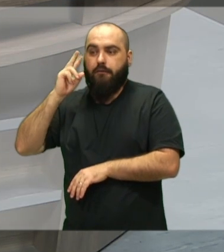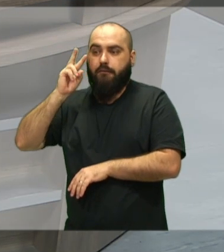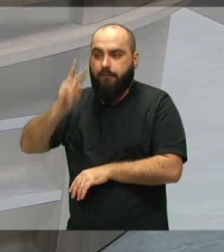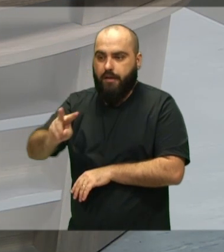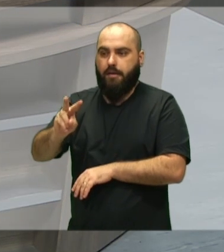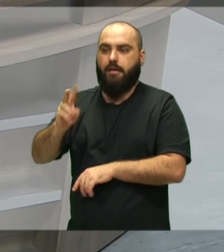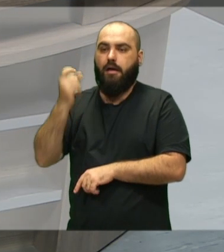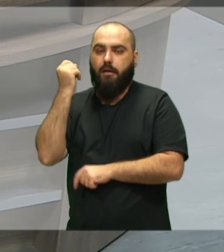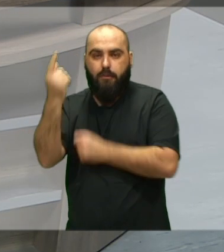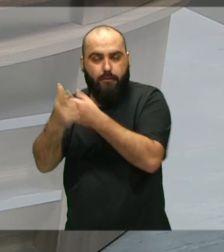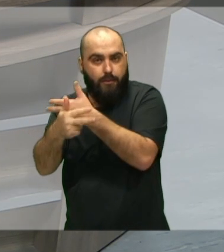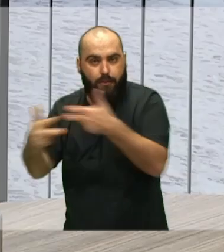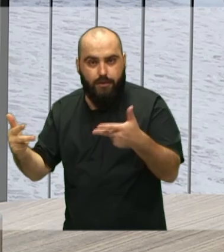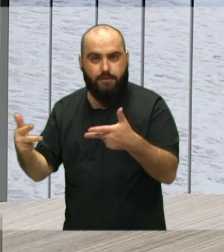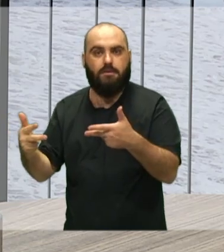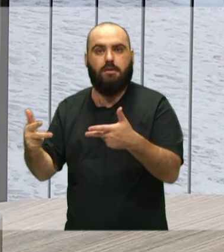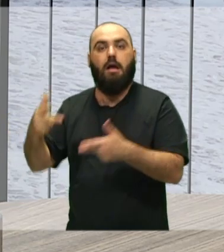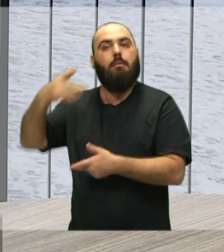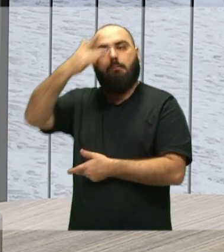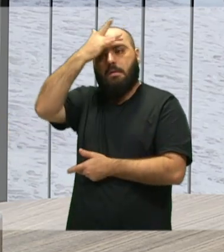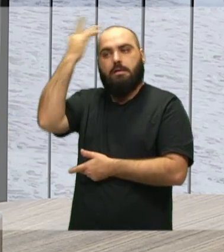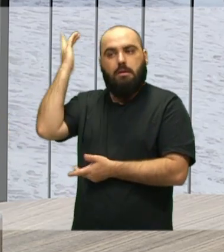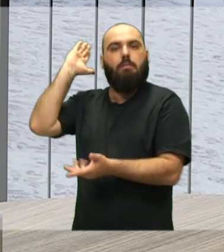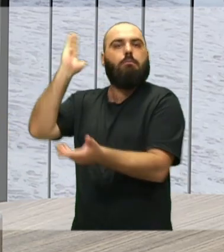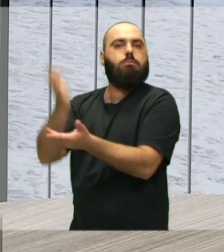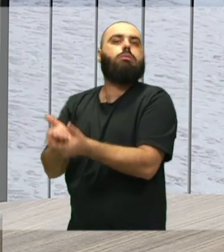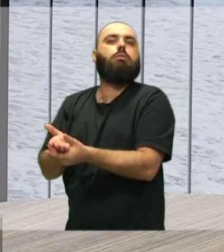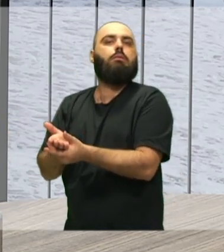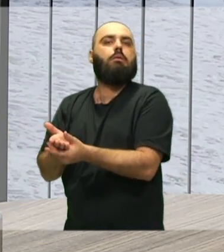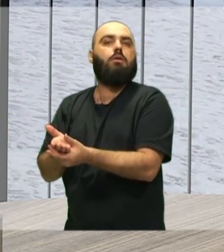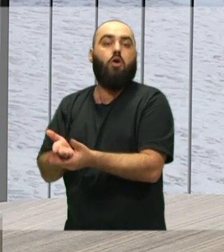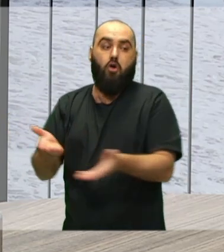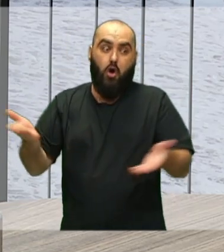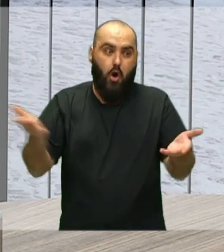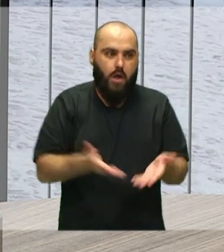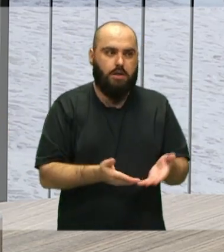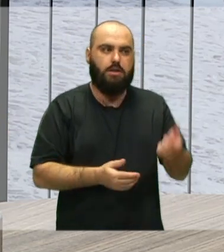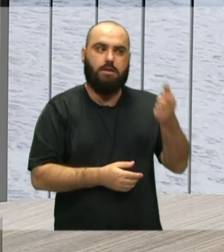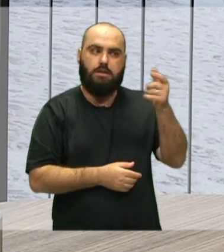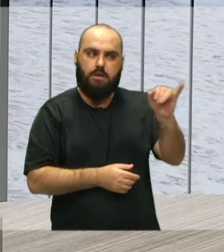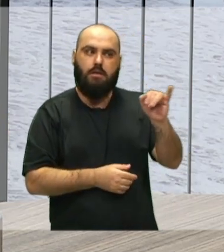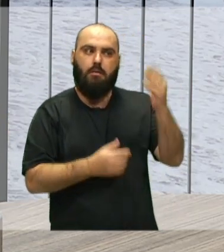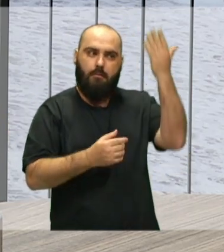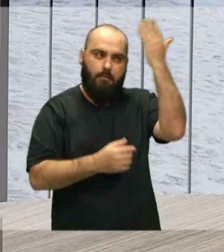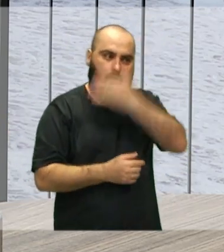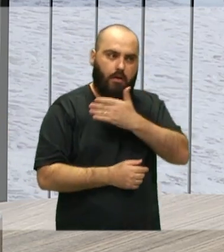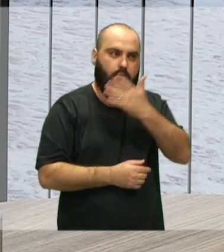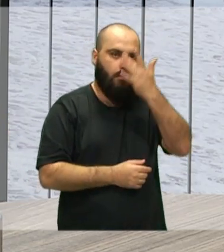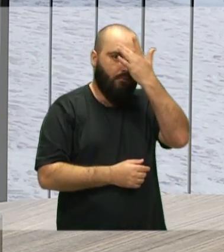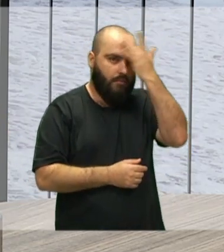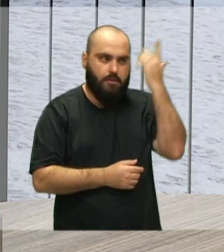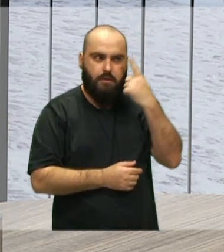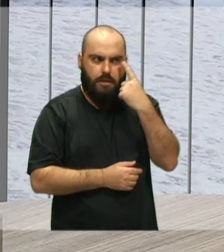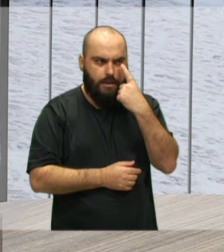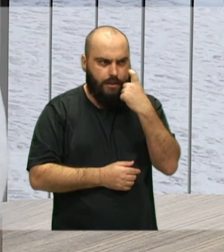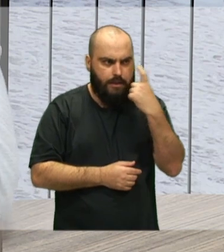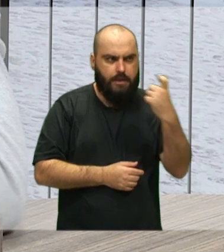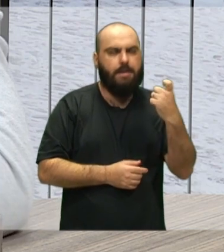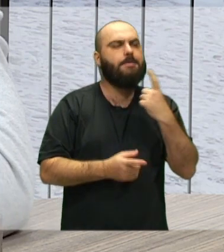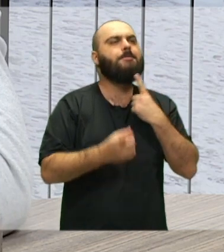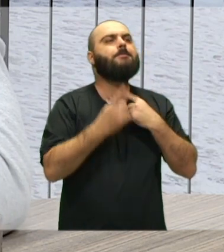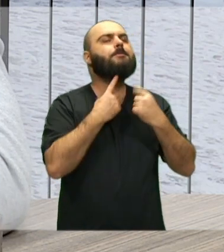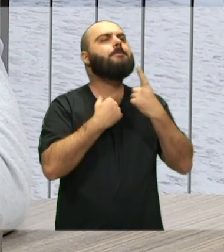imperícia, aquele descuido, a pessoa poderia ser punida. Hoje se exige o dolo, ou seja, vai